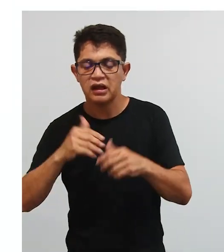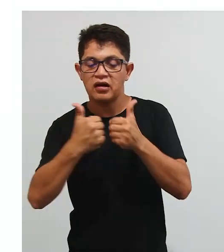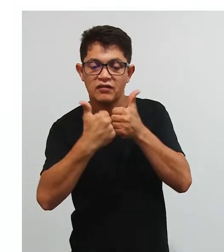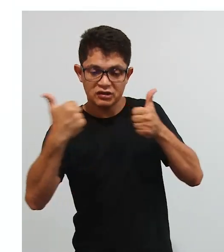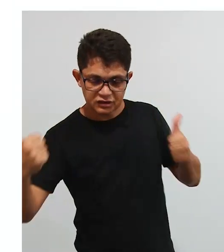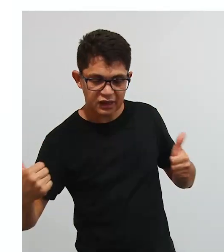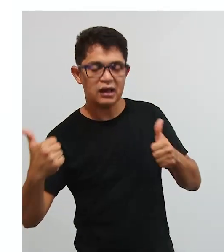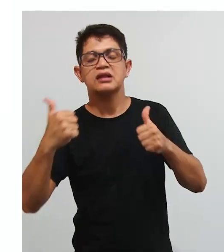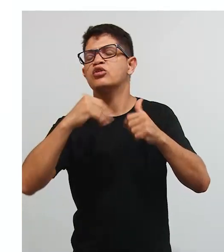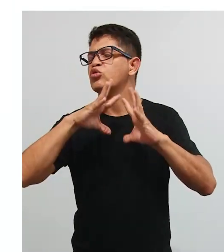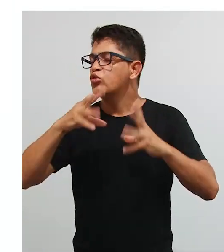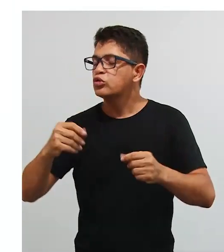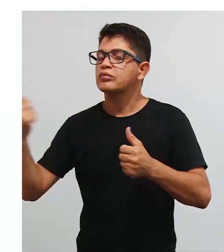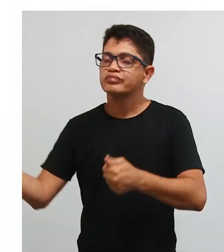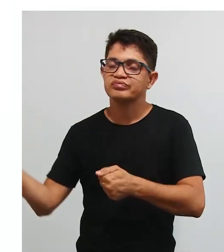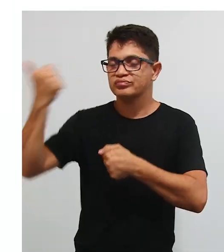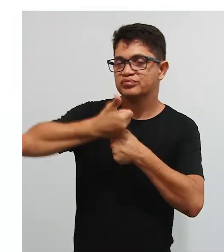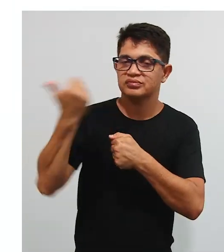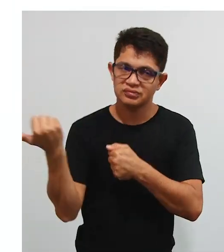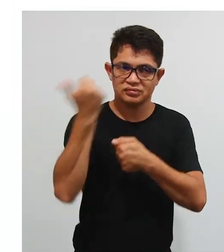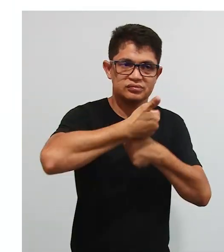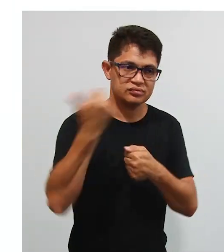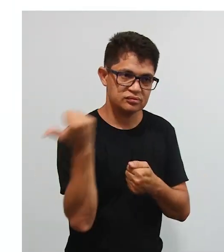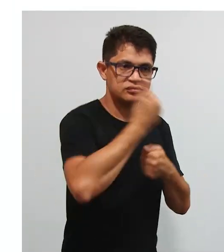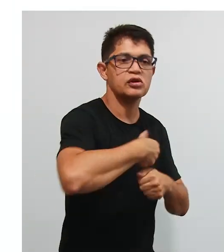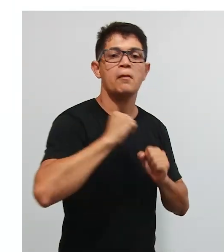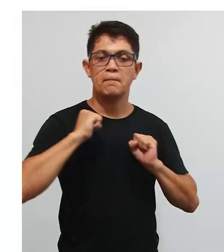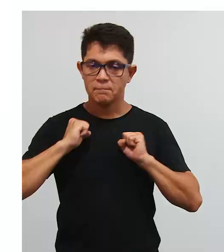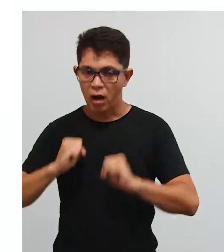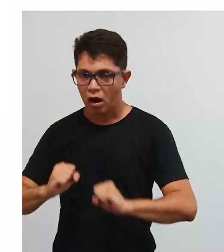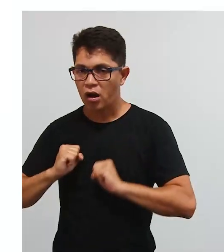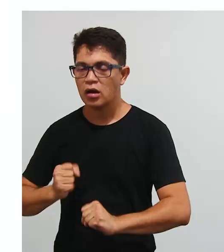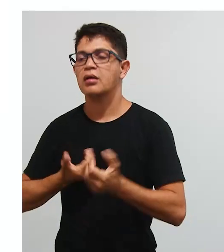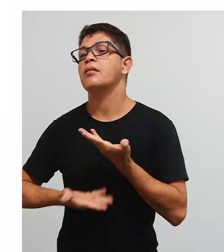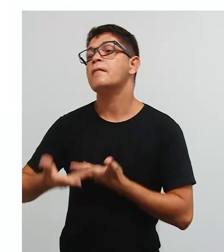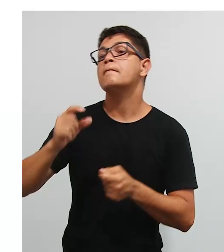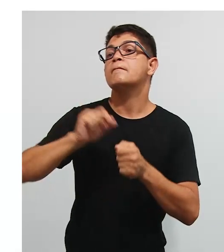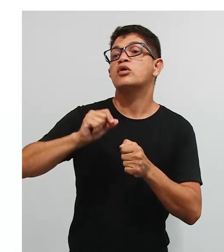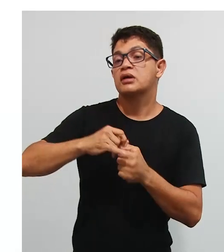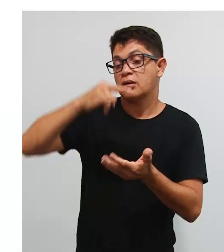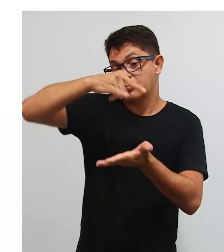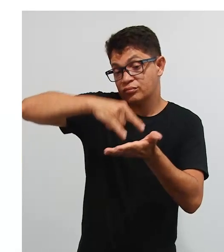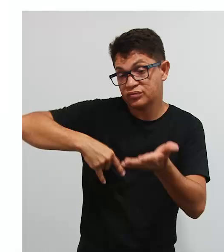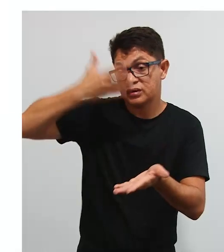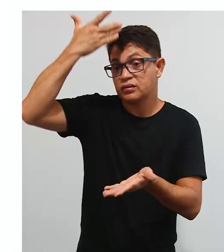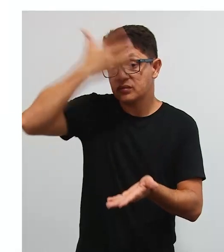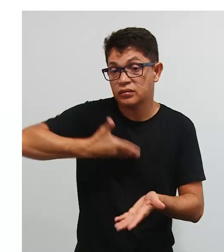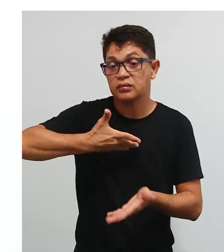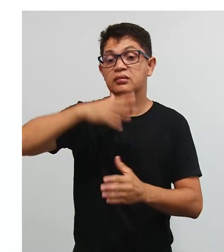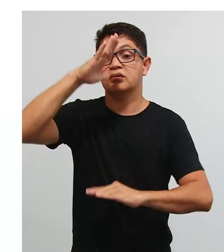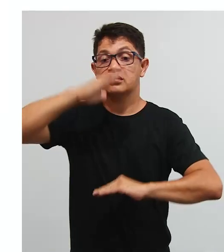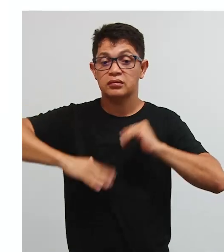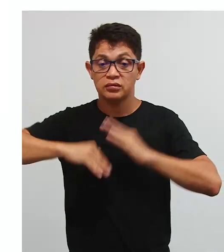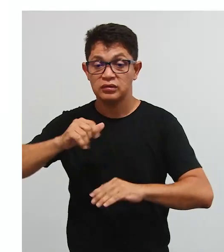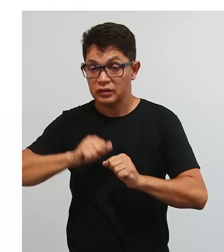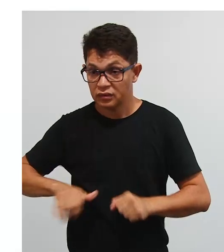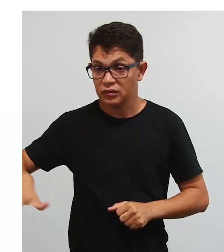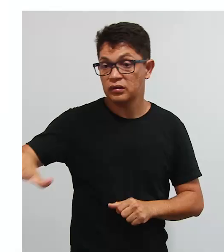fazer mestrado, doutorado. É mais comum haver, então, os professores substitutos que vão atuar